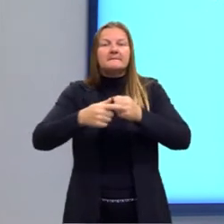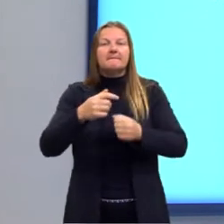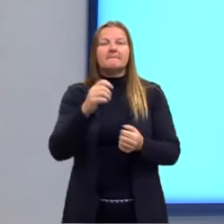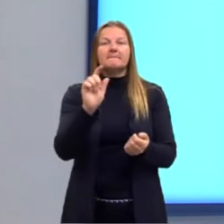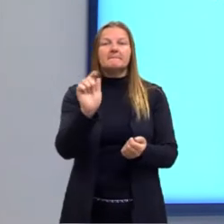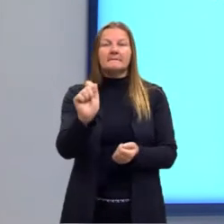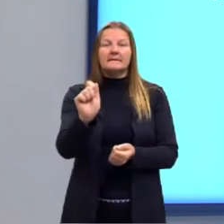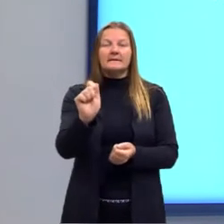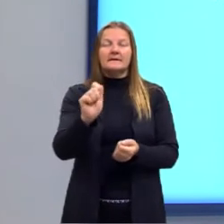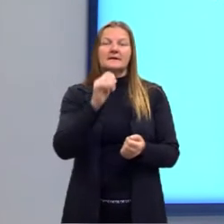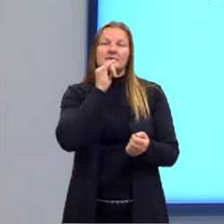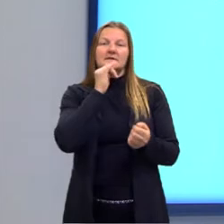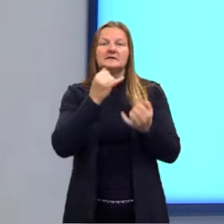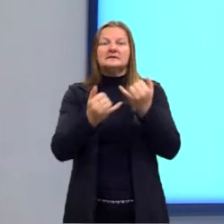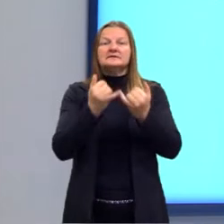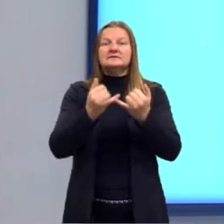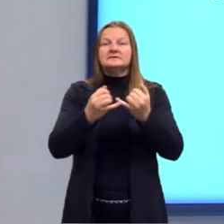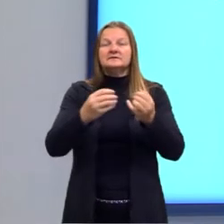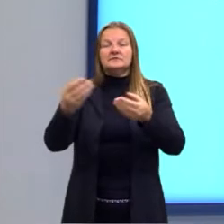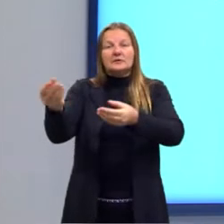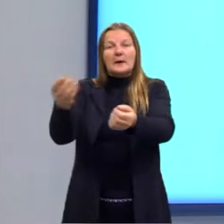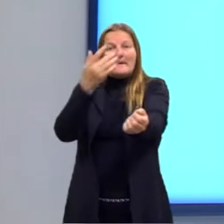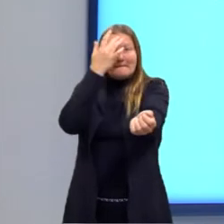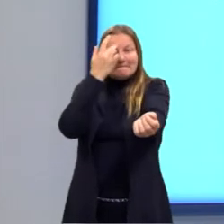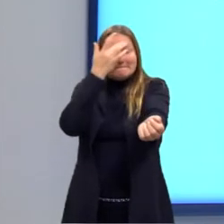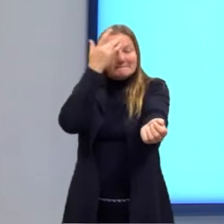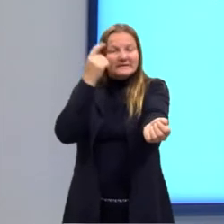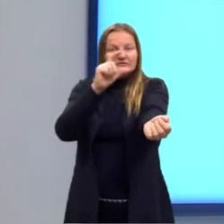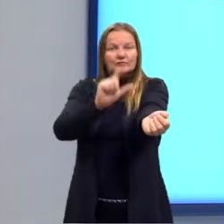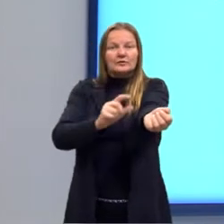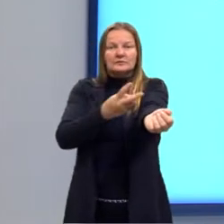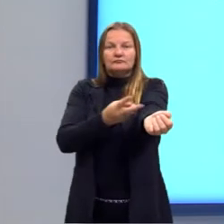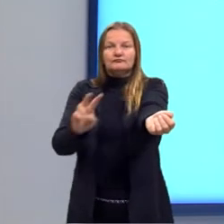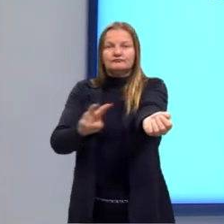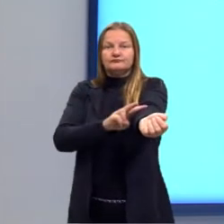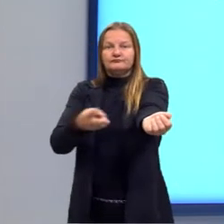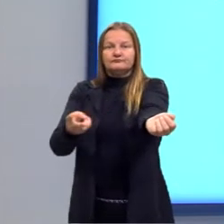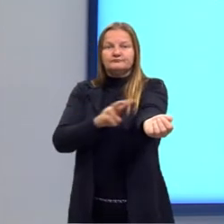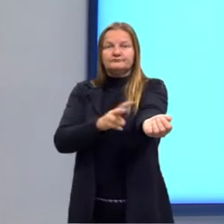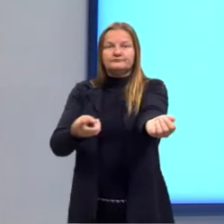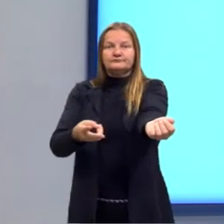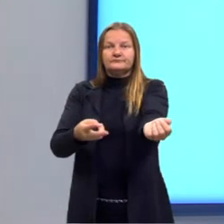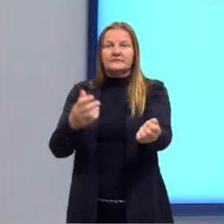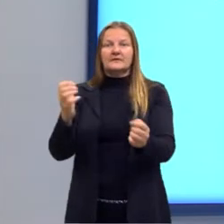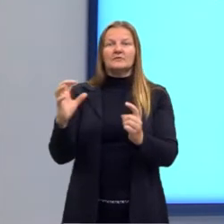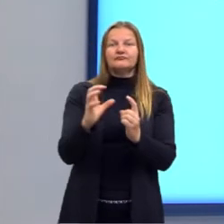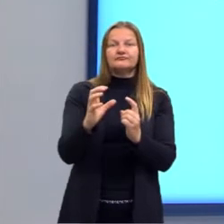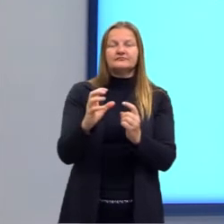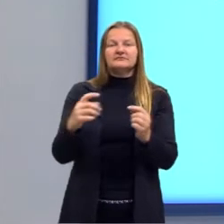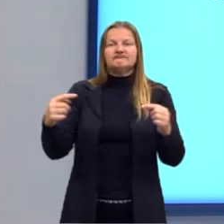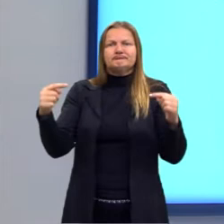a se o sangue do receptor apresentar aglutininas anti b o sangue doado não pode